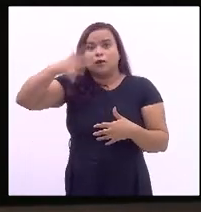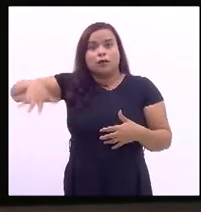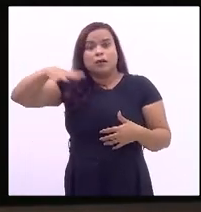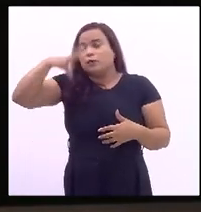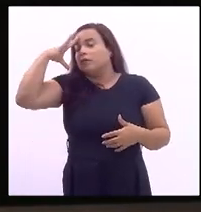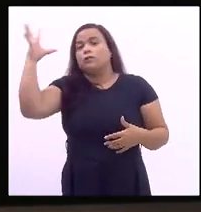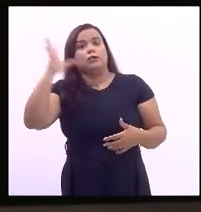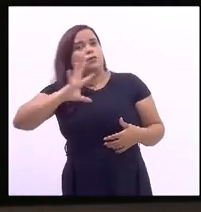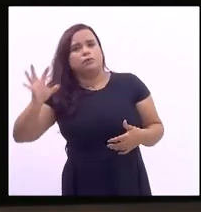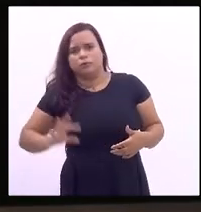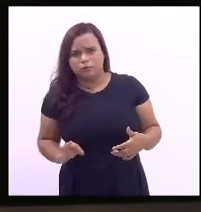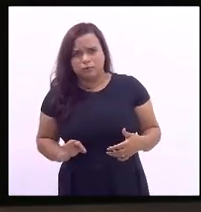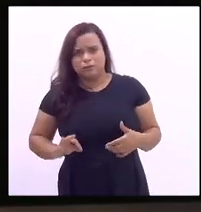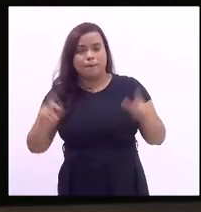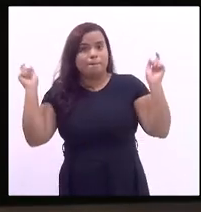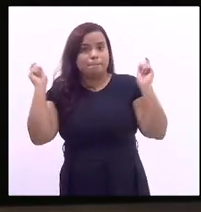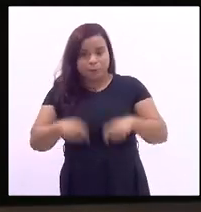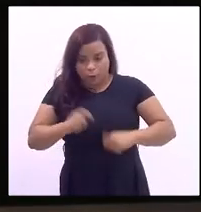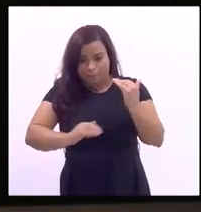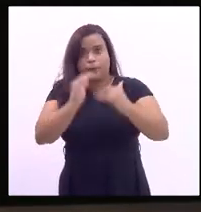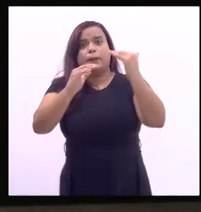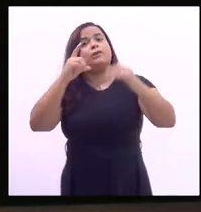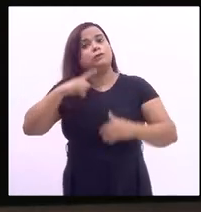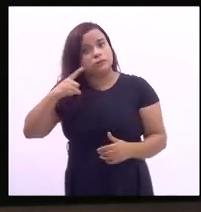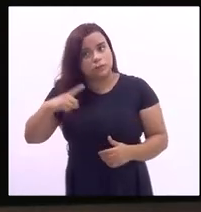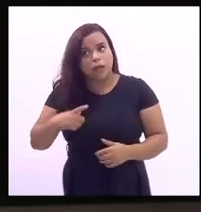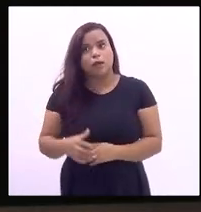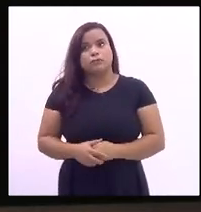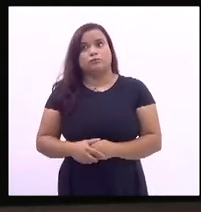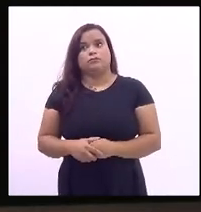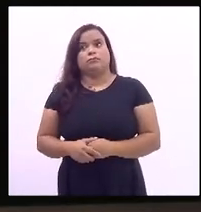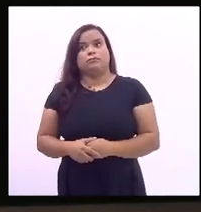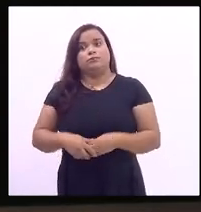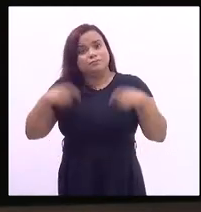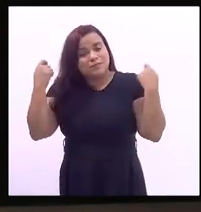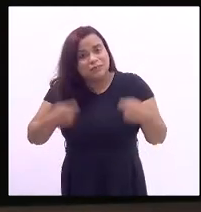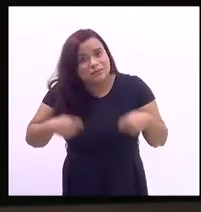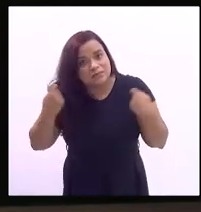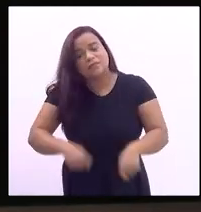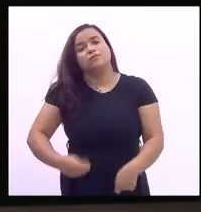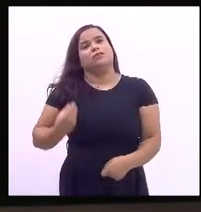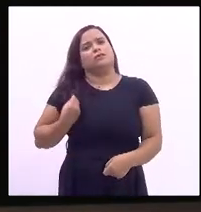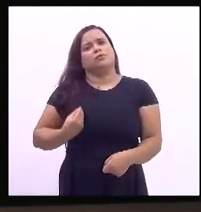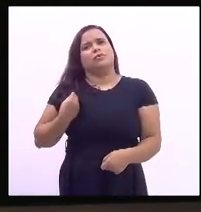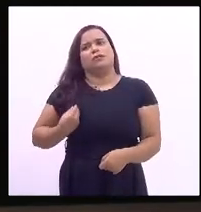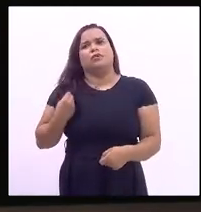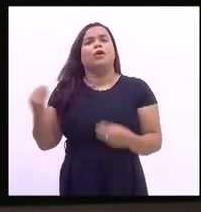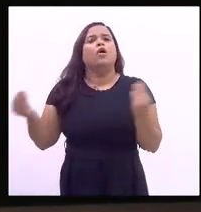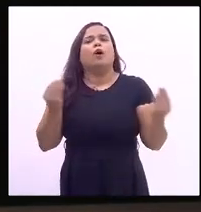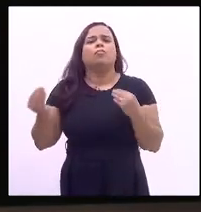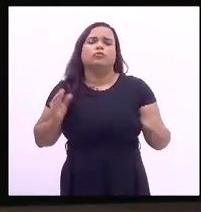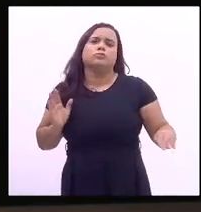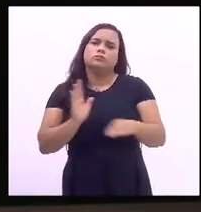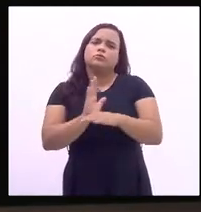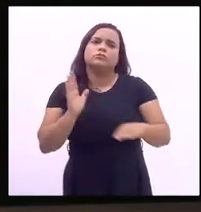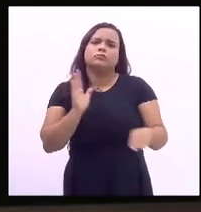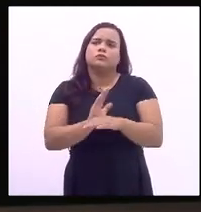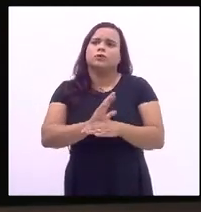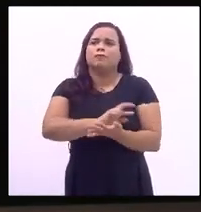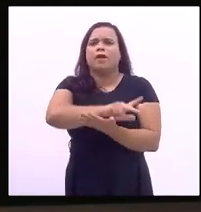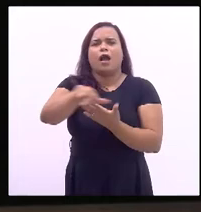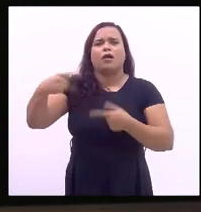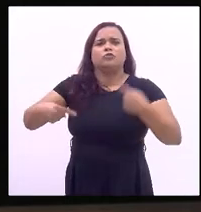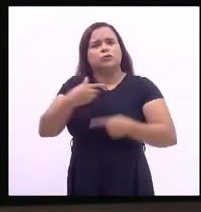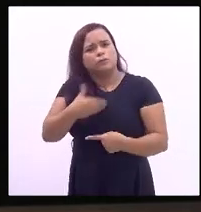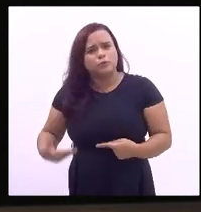e potencial de desenvolvimento este que terá que existir através de uma contribuição de várias